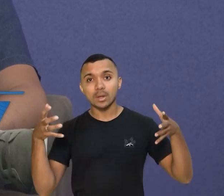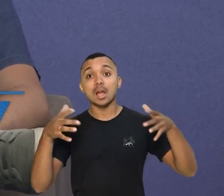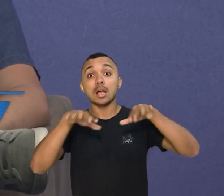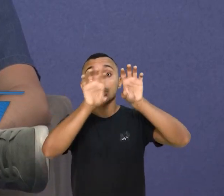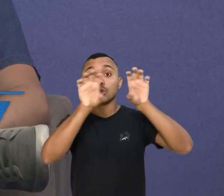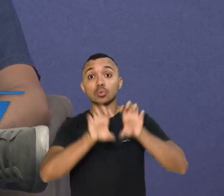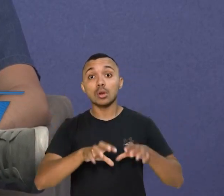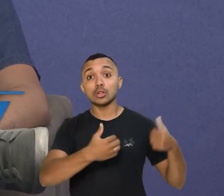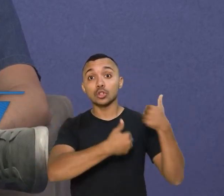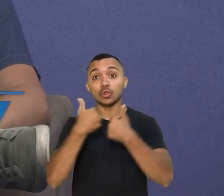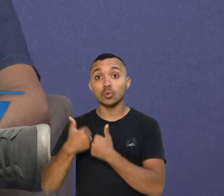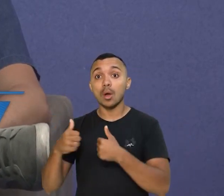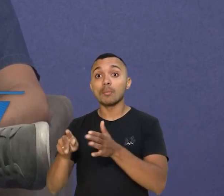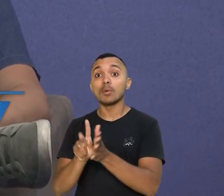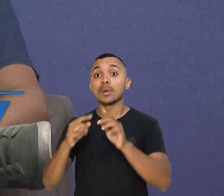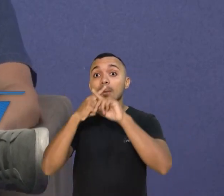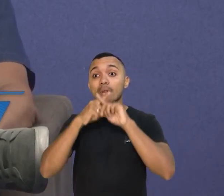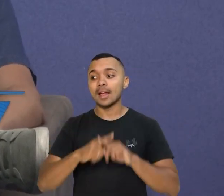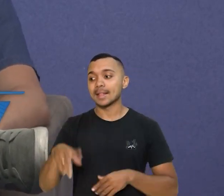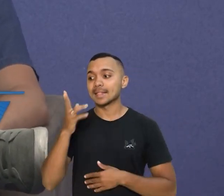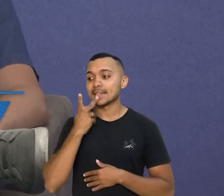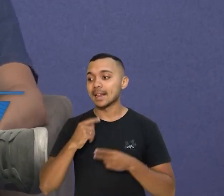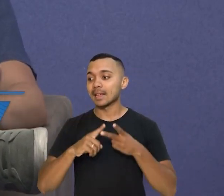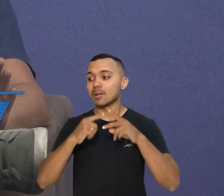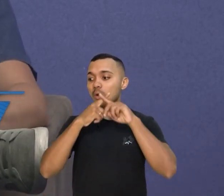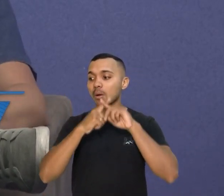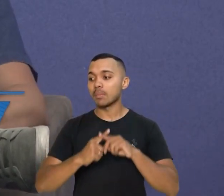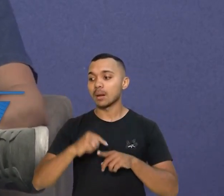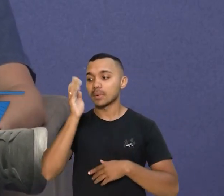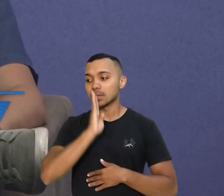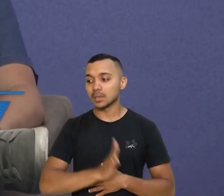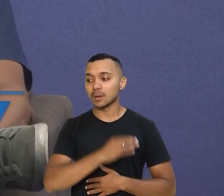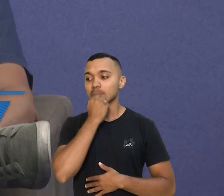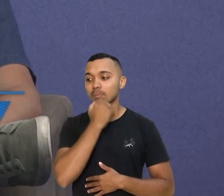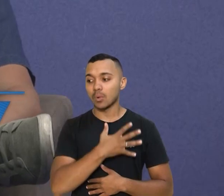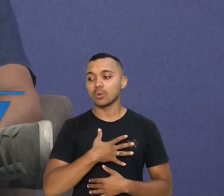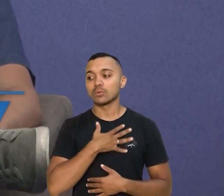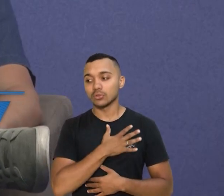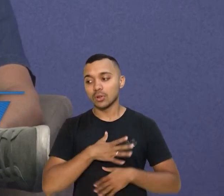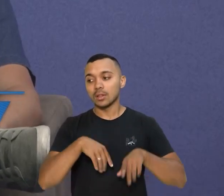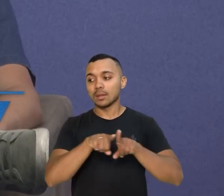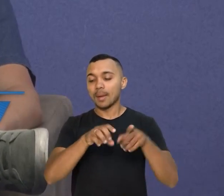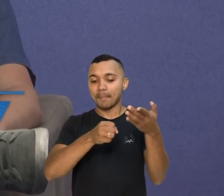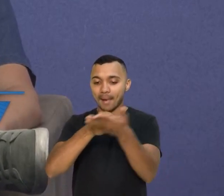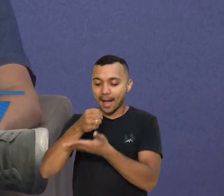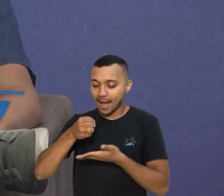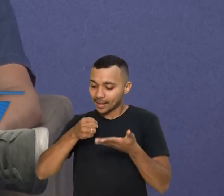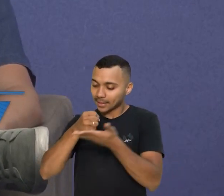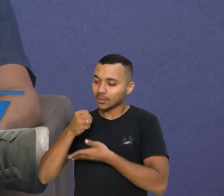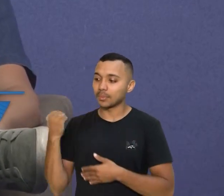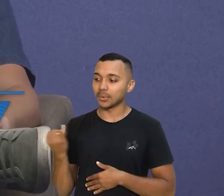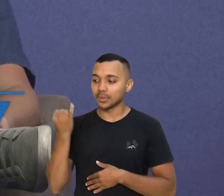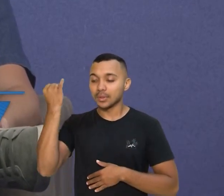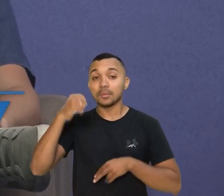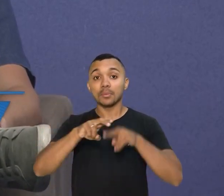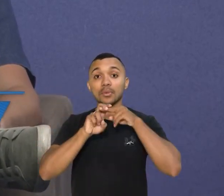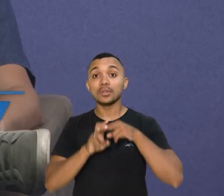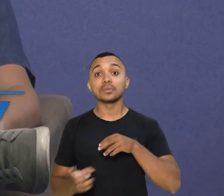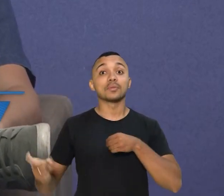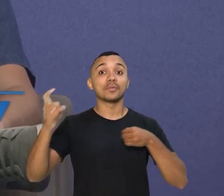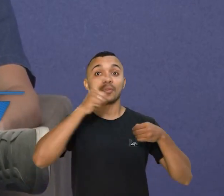campeonato cearense e uma Copa do Nordeste razoável, de razoável para boa, também foi muito fundamental. E voltar para a Série